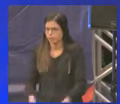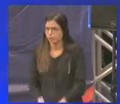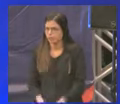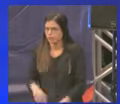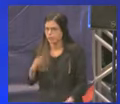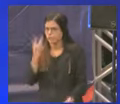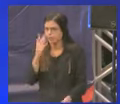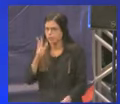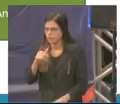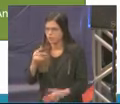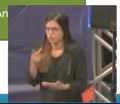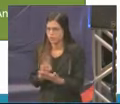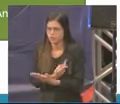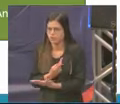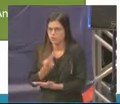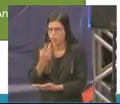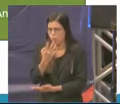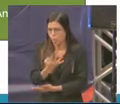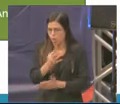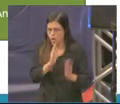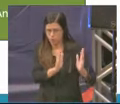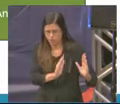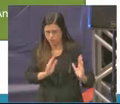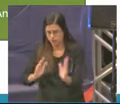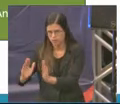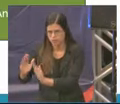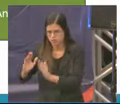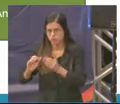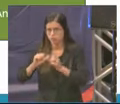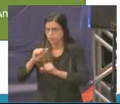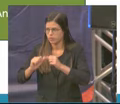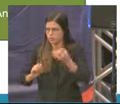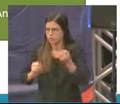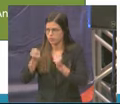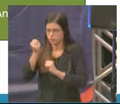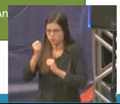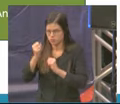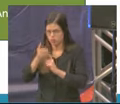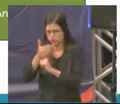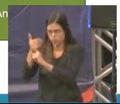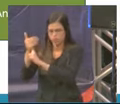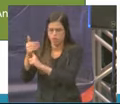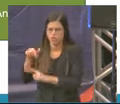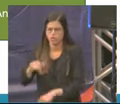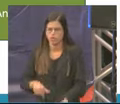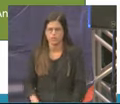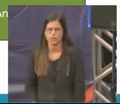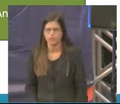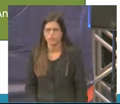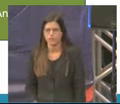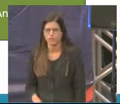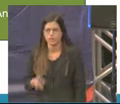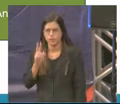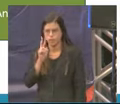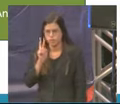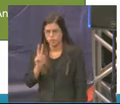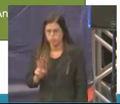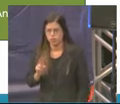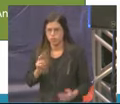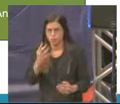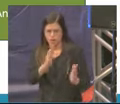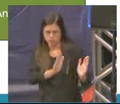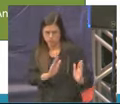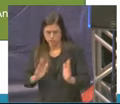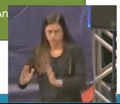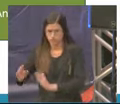eu acho que vai acontecer? São 4 fases de uma revolução tecnológica em termos de mão de obra. A gente viu as 4 fases 50 anos